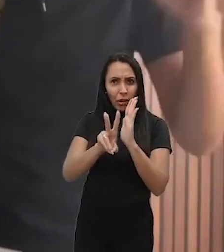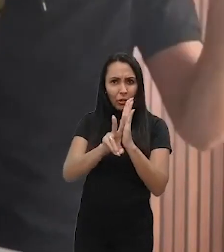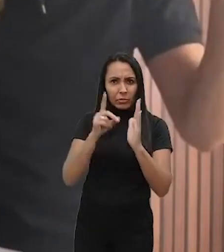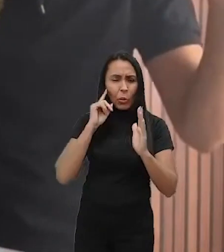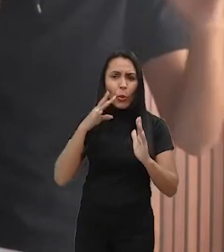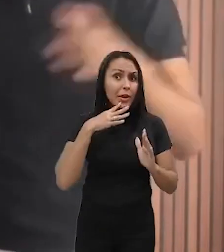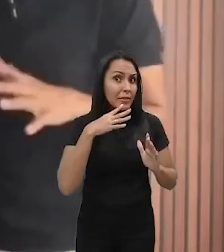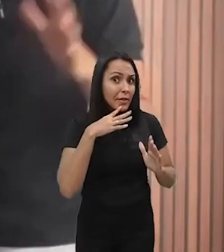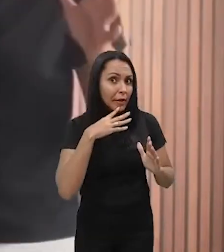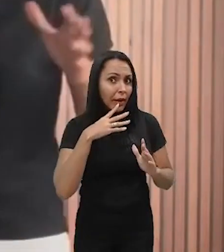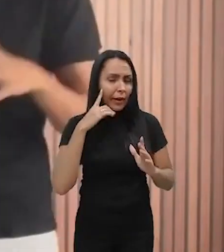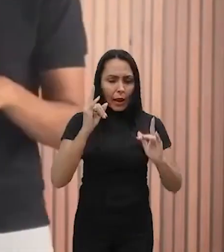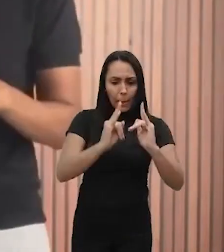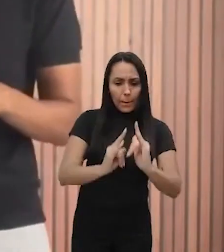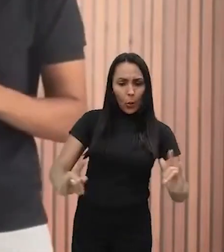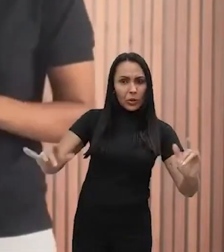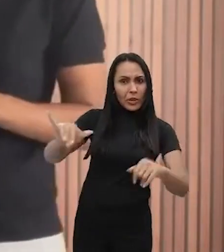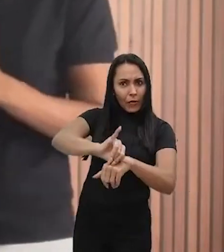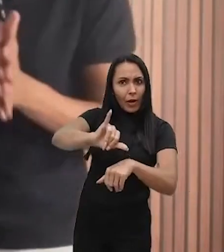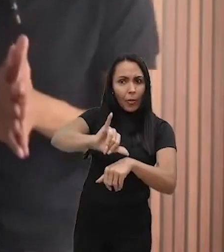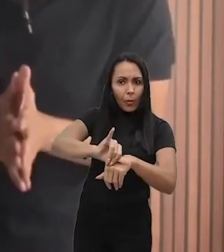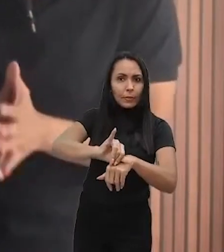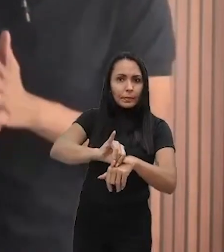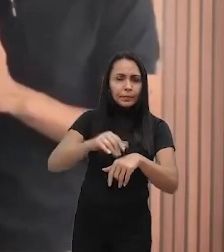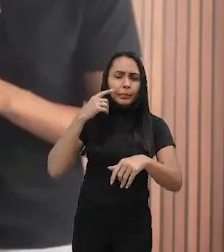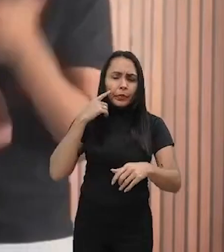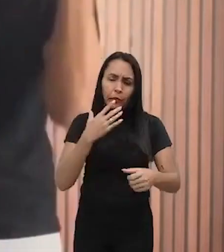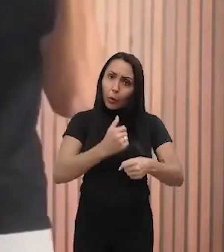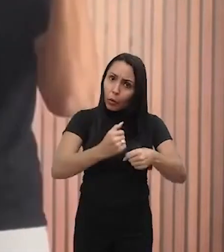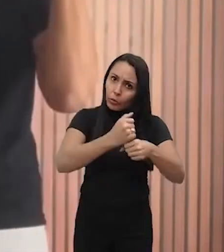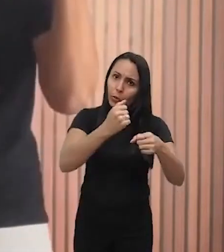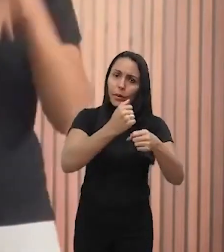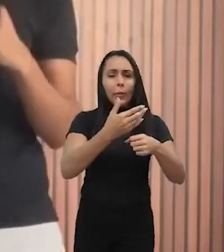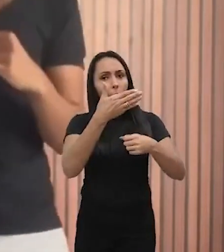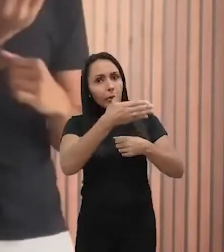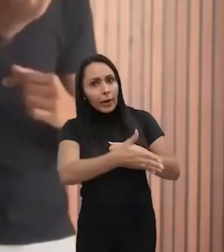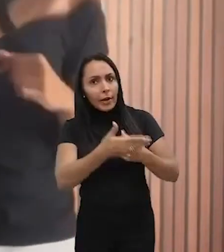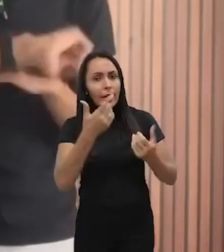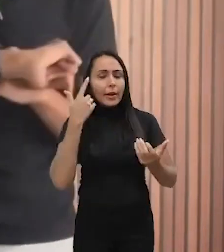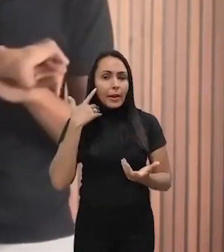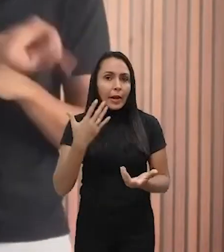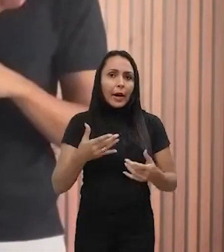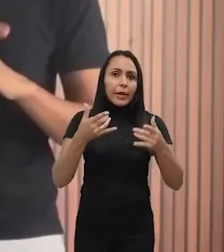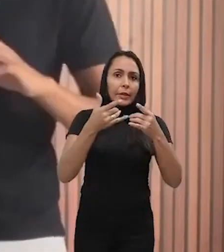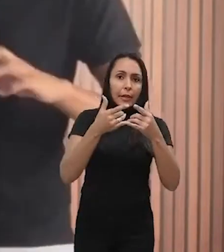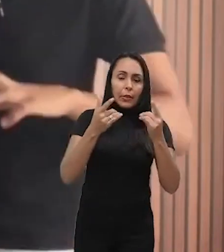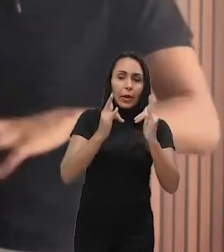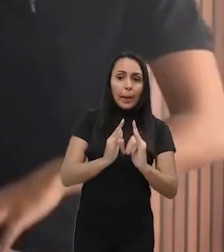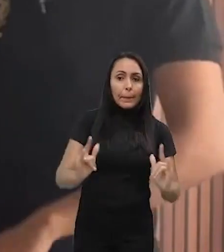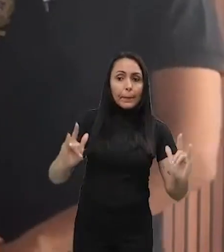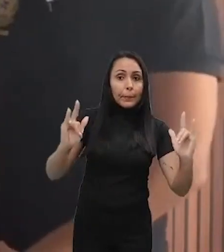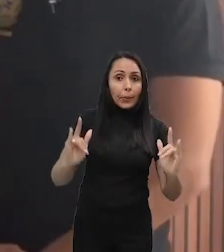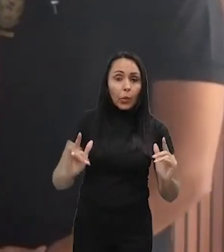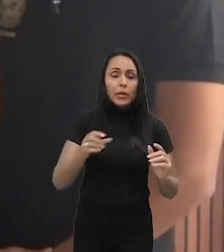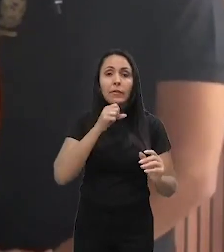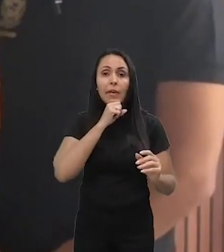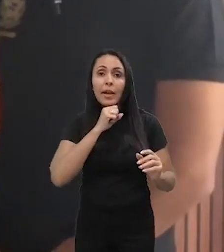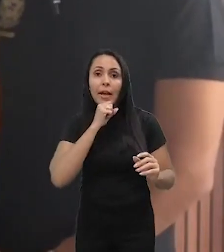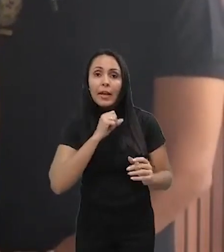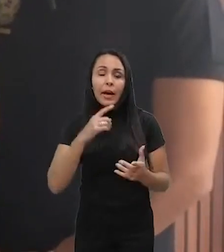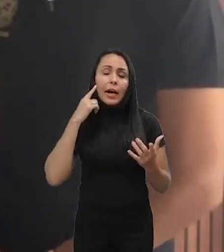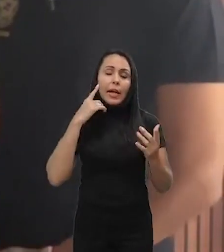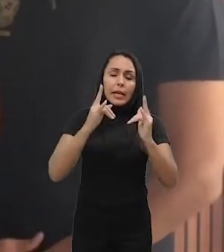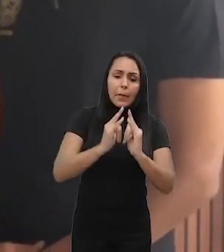ferro. Aquela ponte de ferro. Aquela ponte foi construída por ele. A ponte velha foi construída por Nassau. E a ponte Maurício